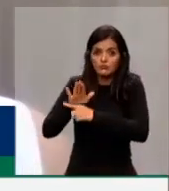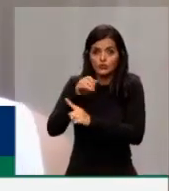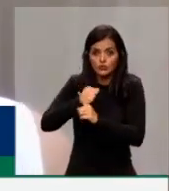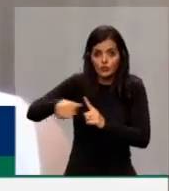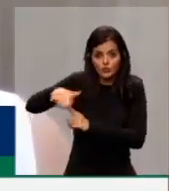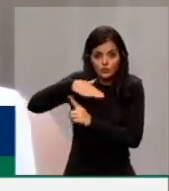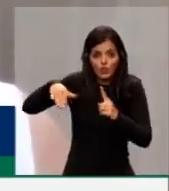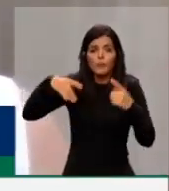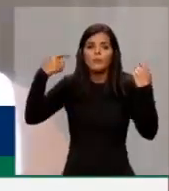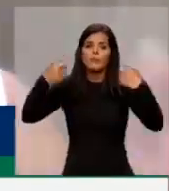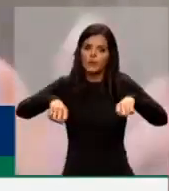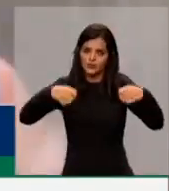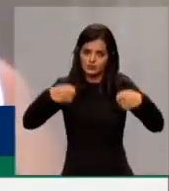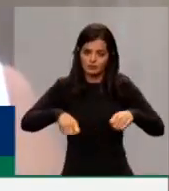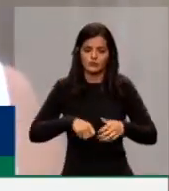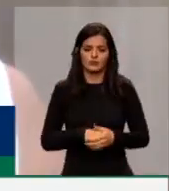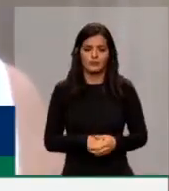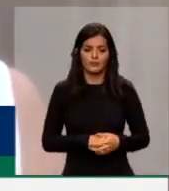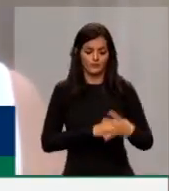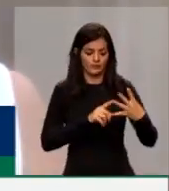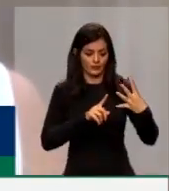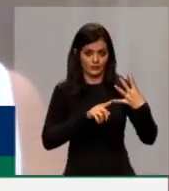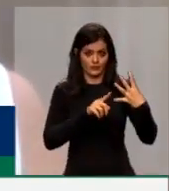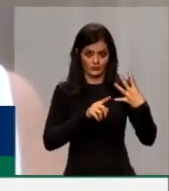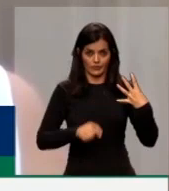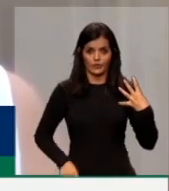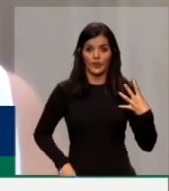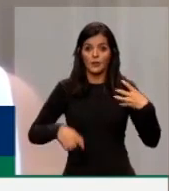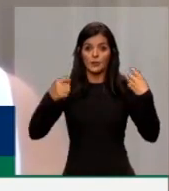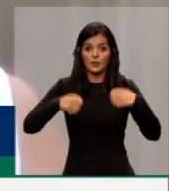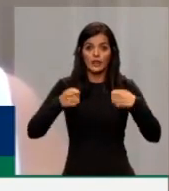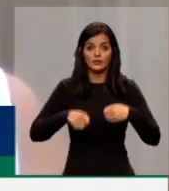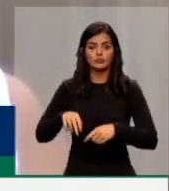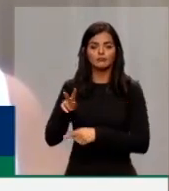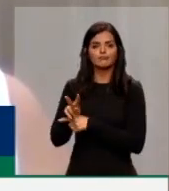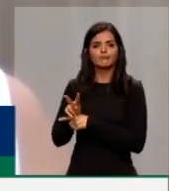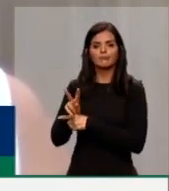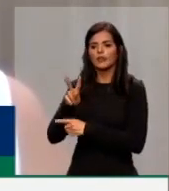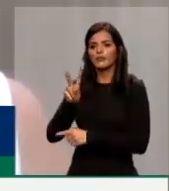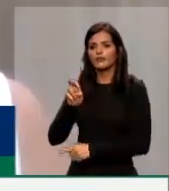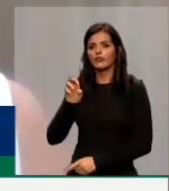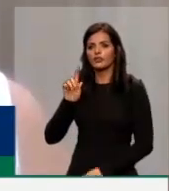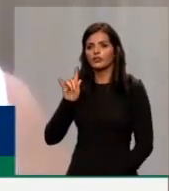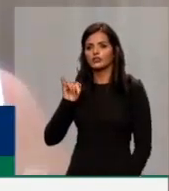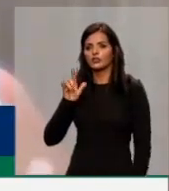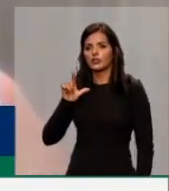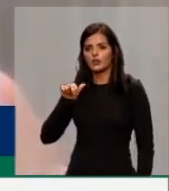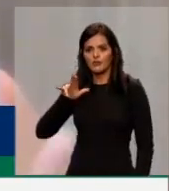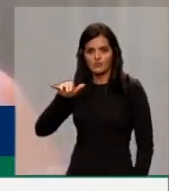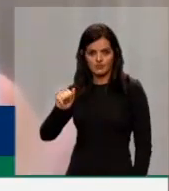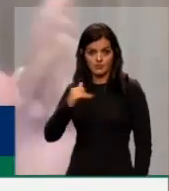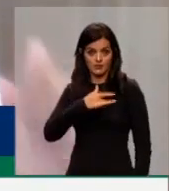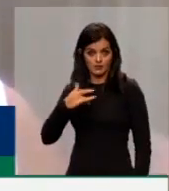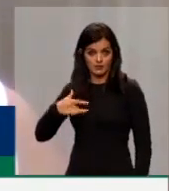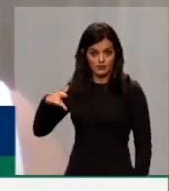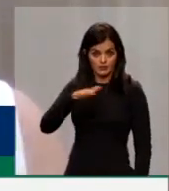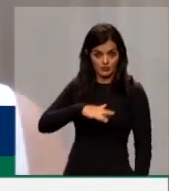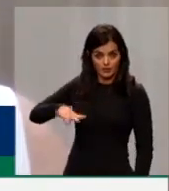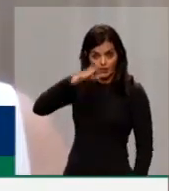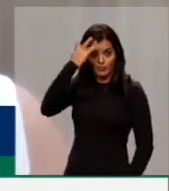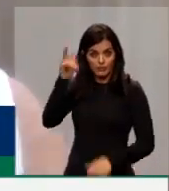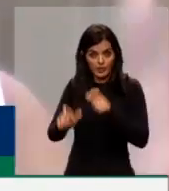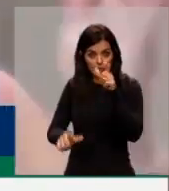discutir essa questão. 3. 4, nós precisamos ter uma vigilância sanitária sobre todo mundo que